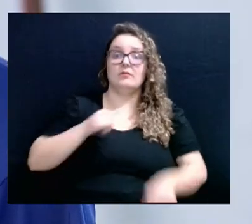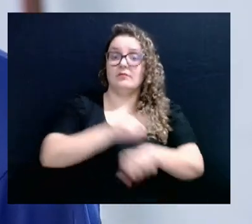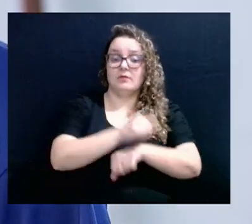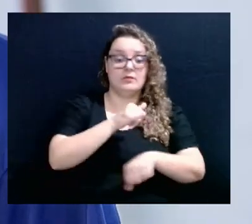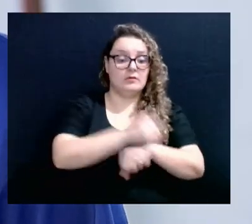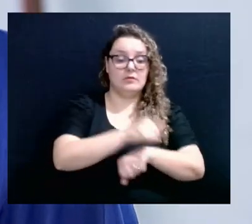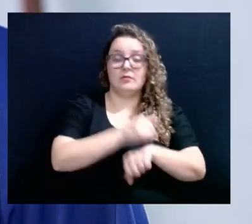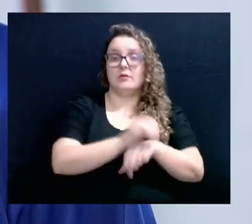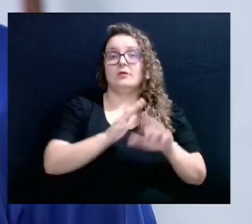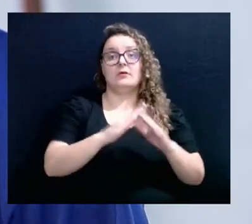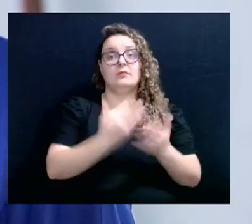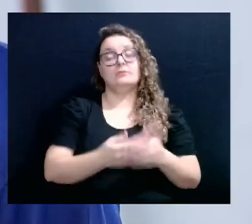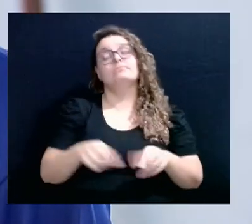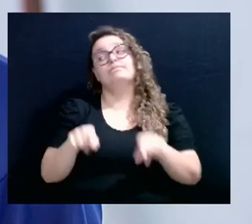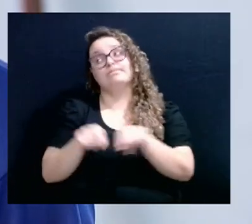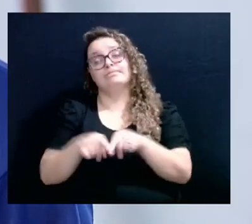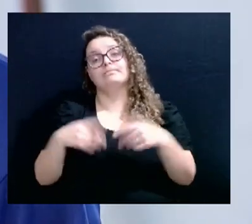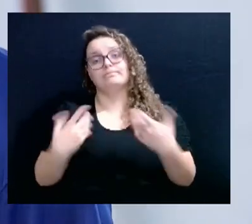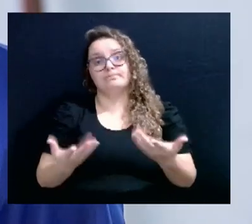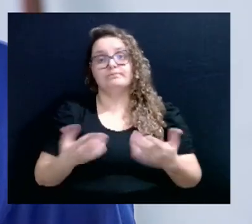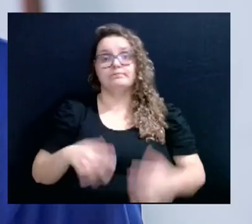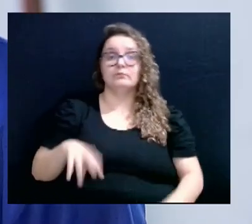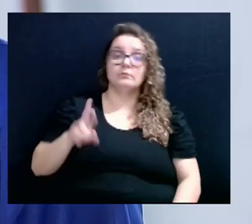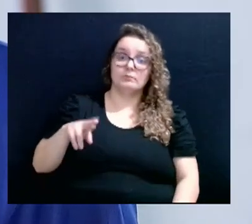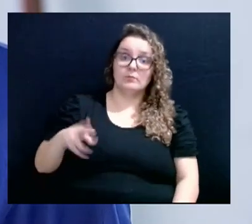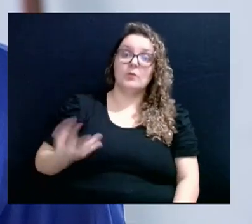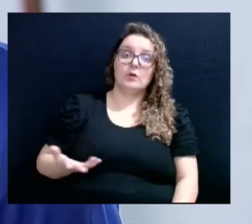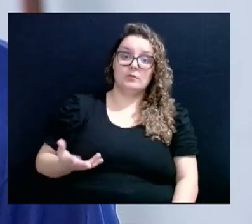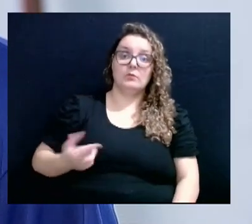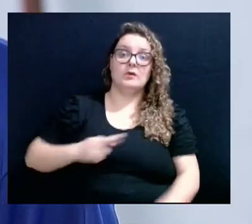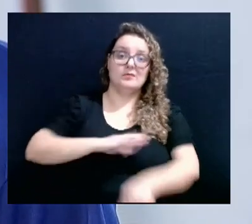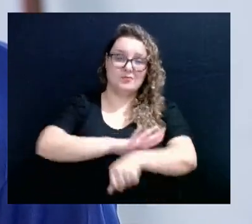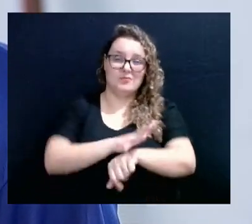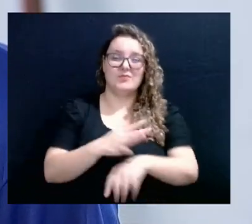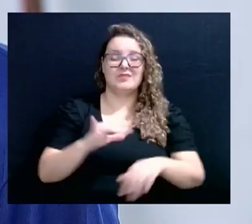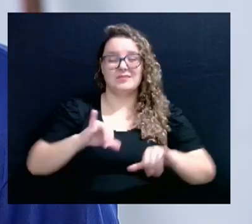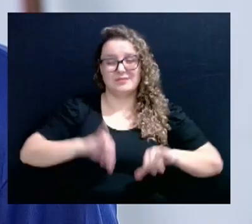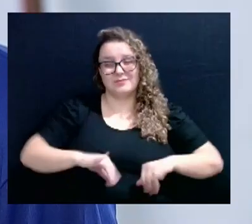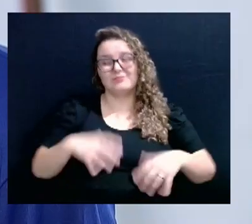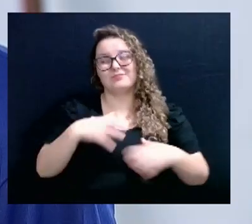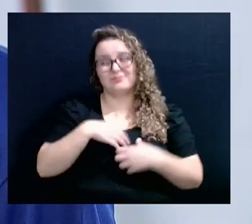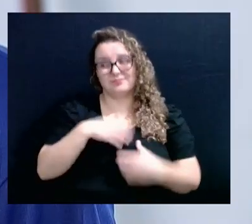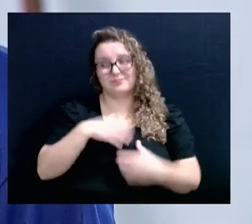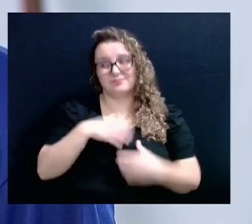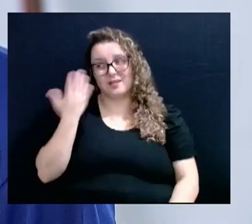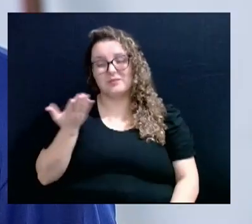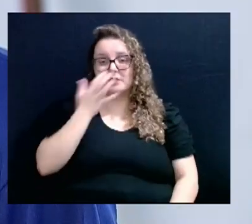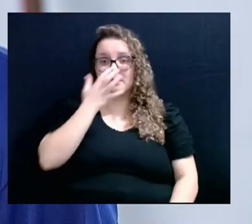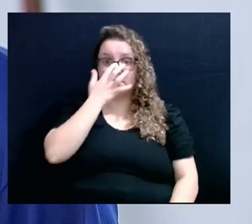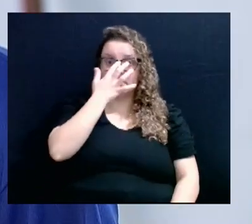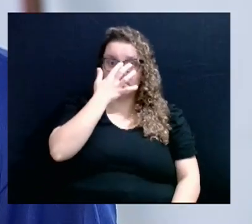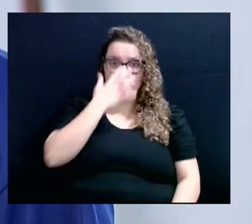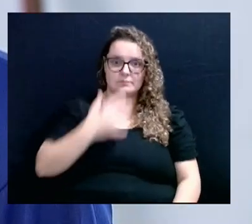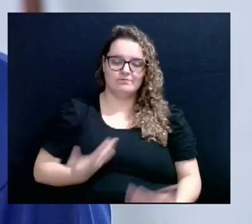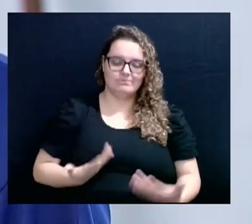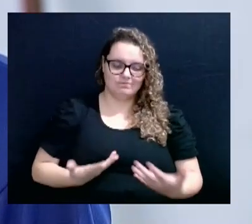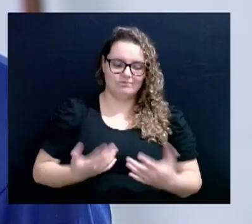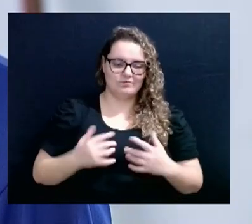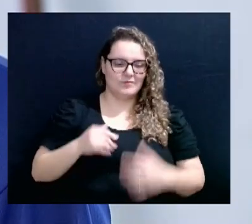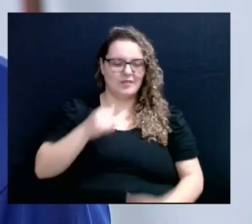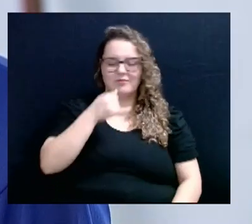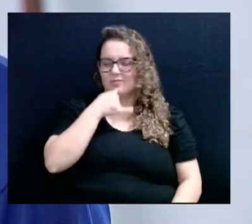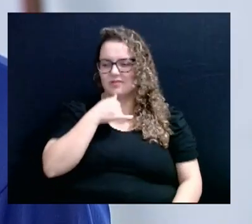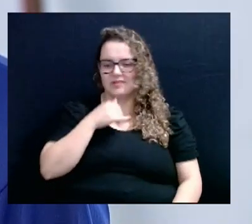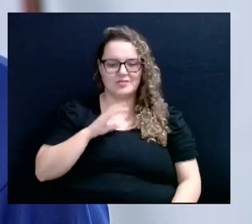também, por causa do racismo que eu tinha sofrido, sabe? E foi muito triste ver minha